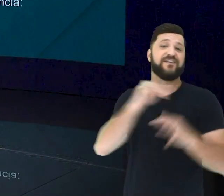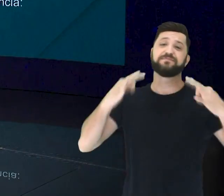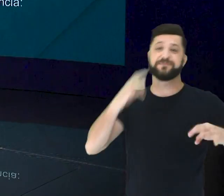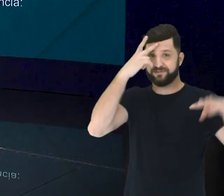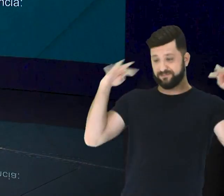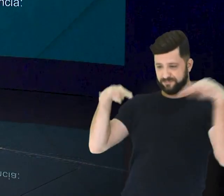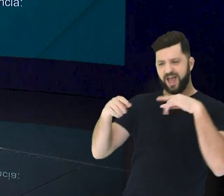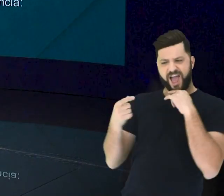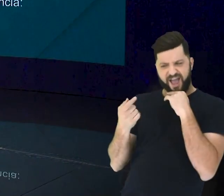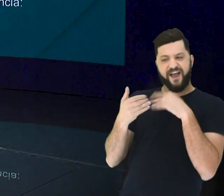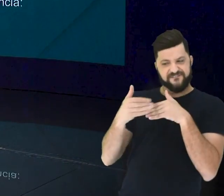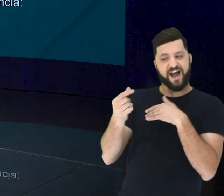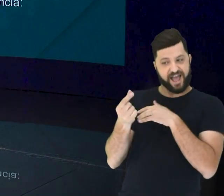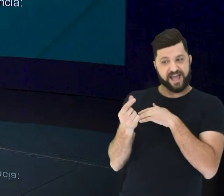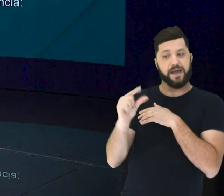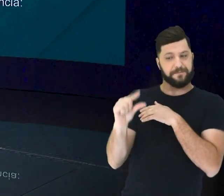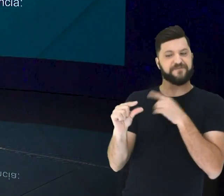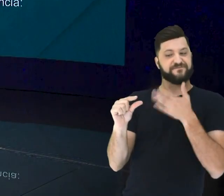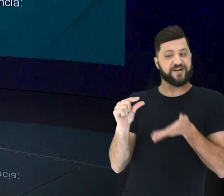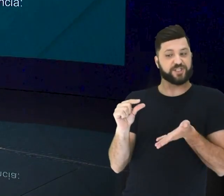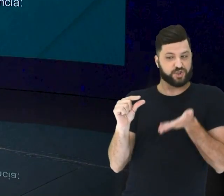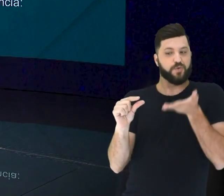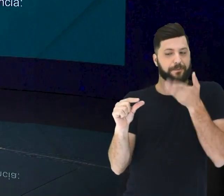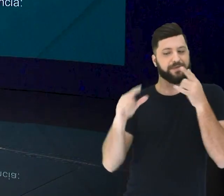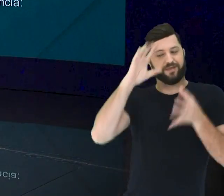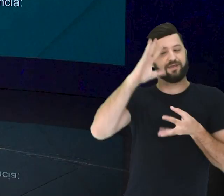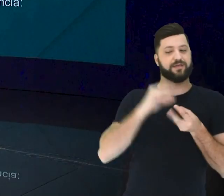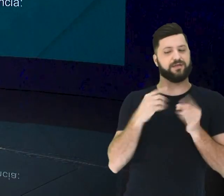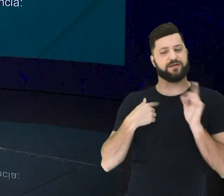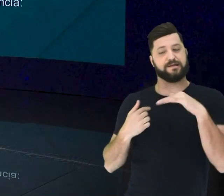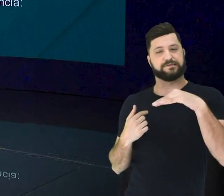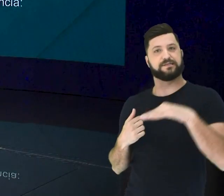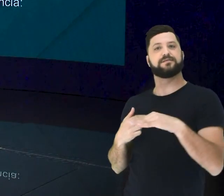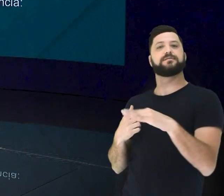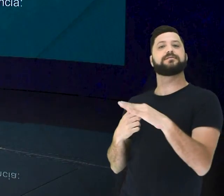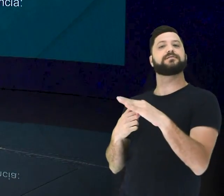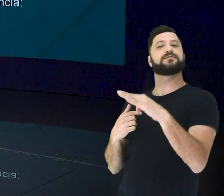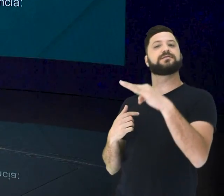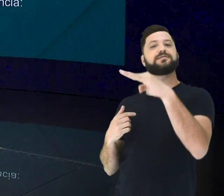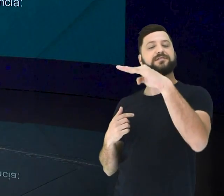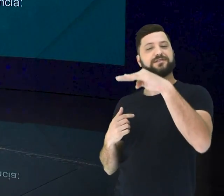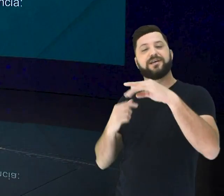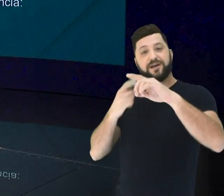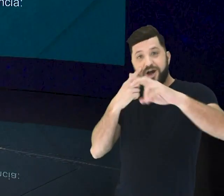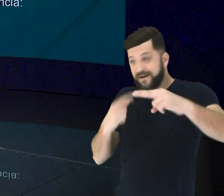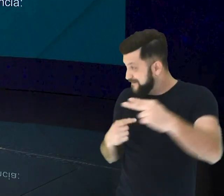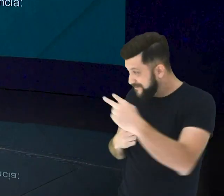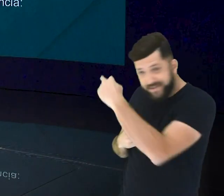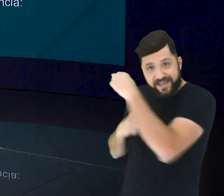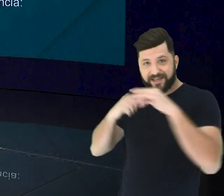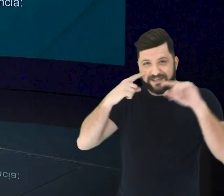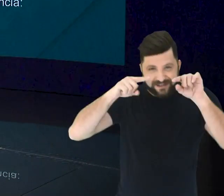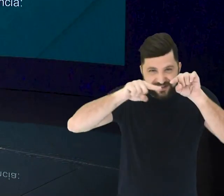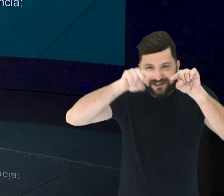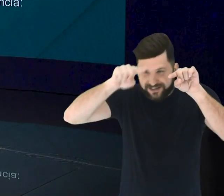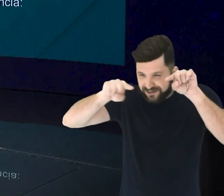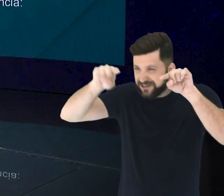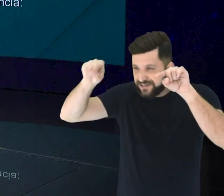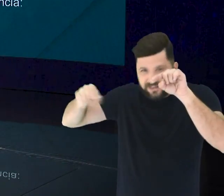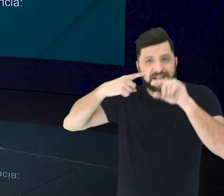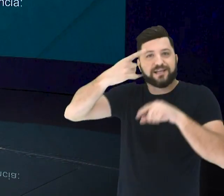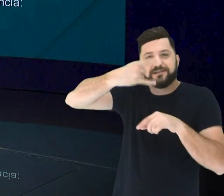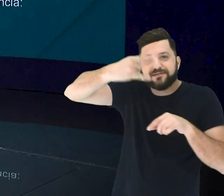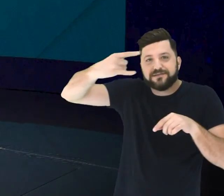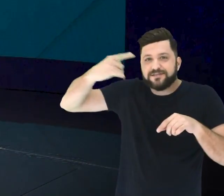tá julgando aquele preço com barato e a gente vai ver entender como ver isso no gráfico quando a gente for olhar formação das pernas